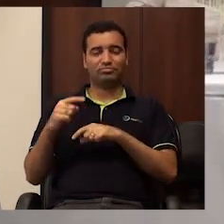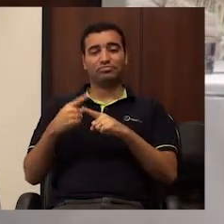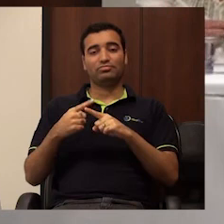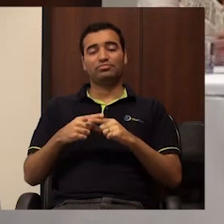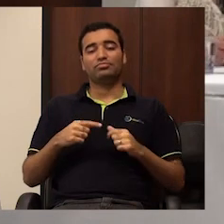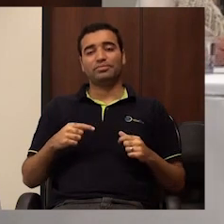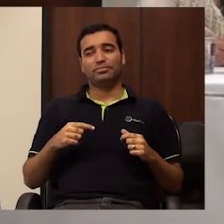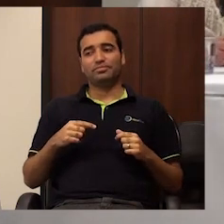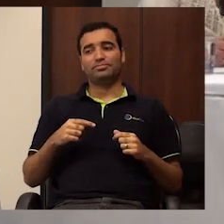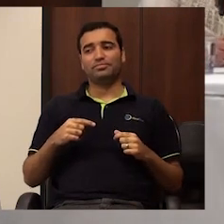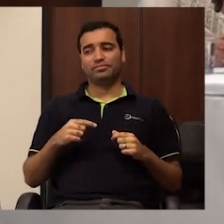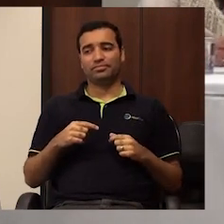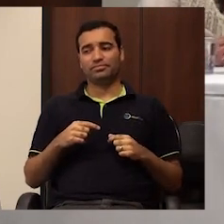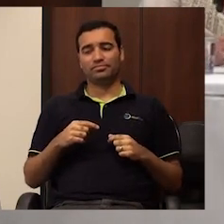a